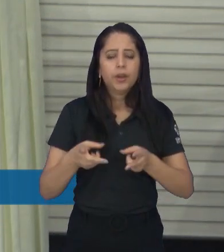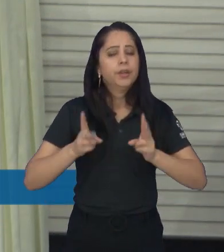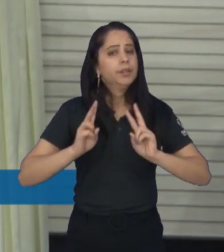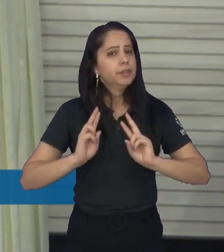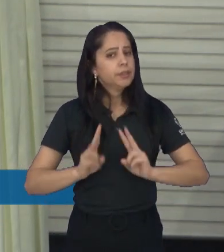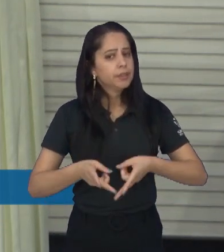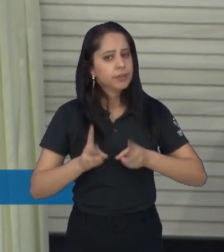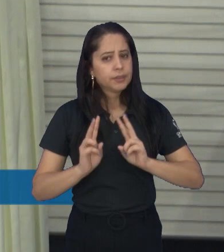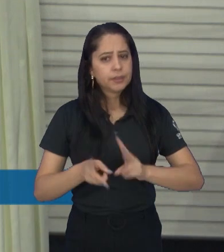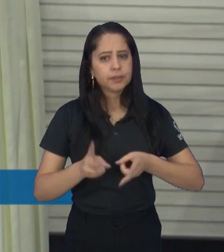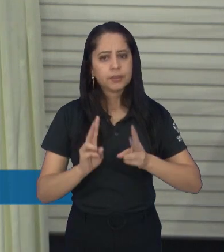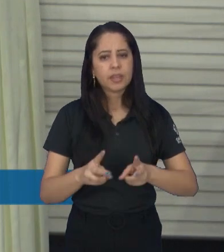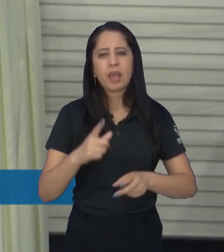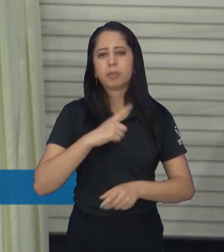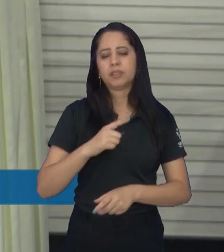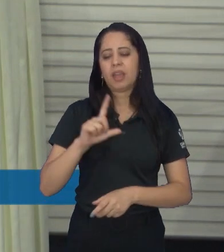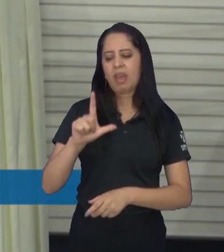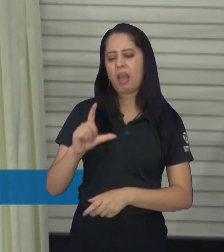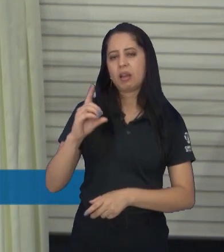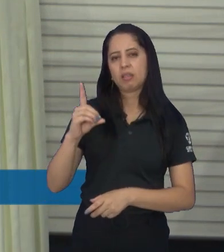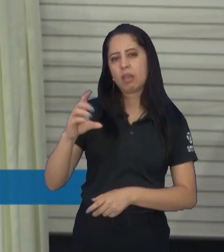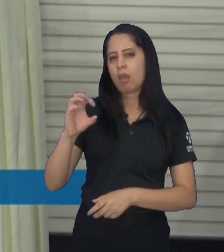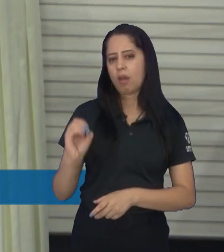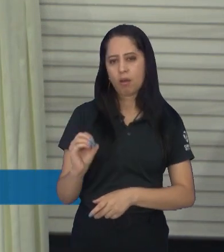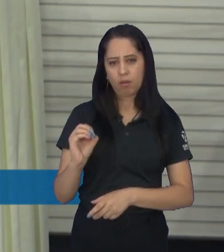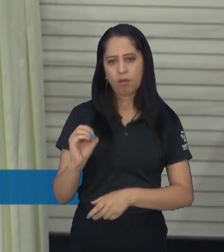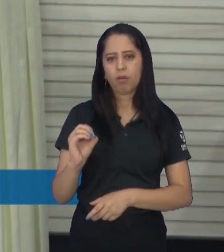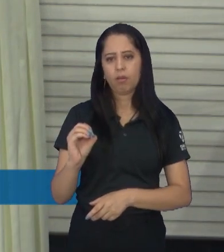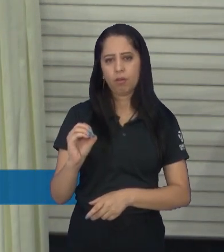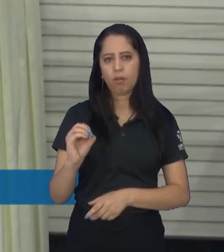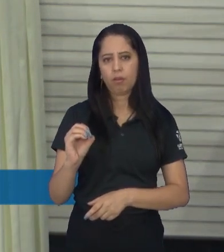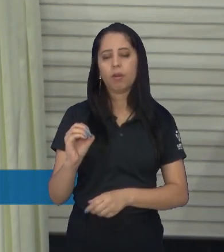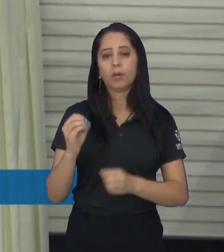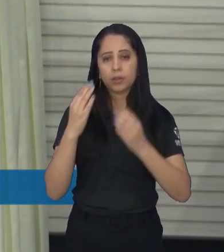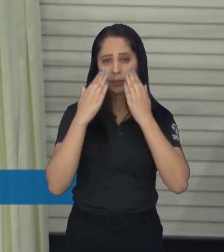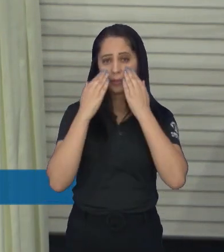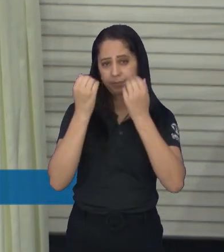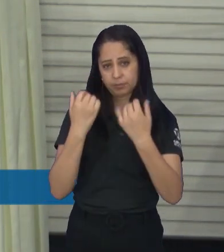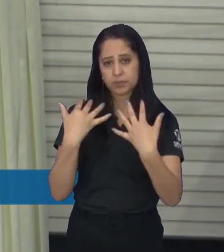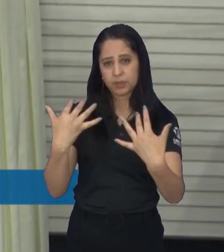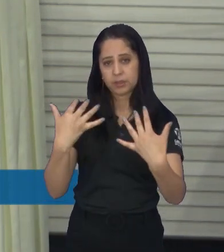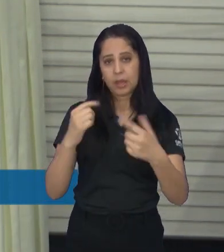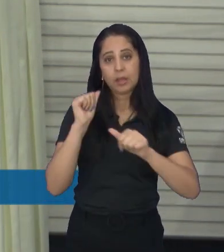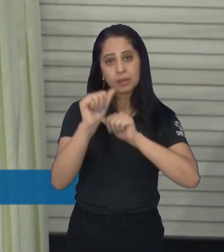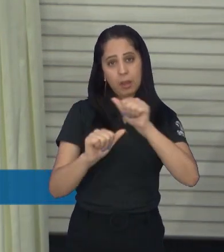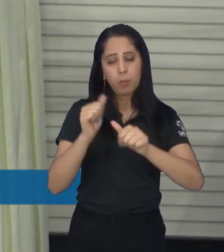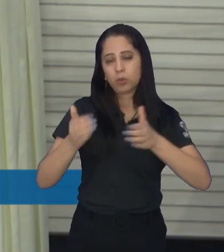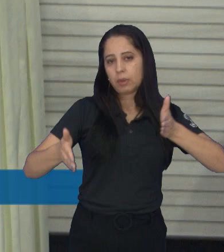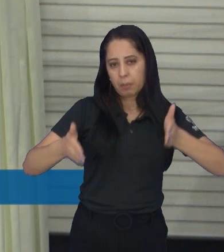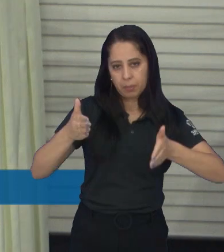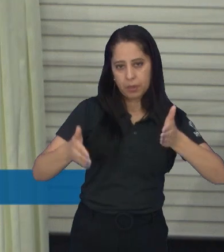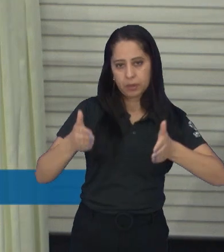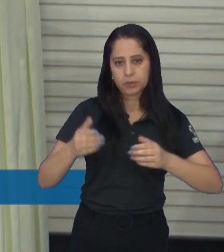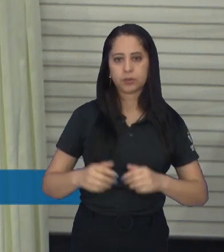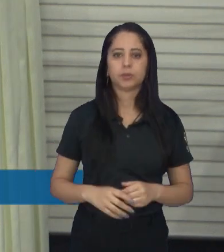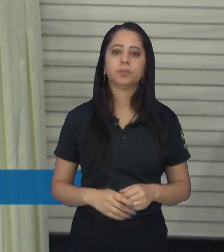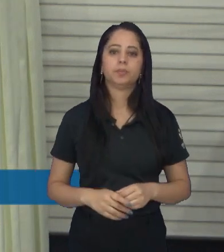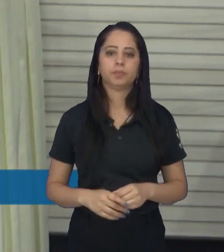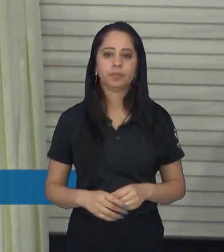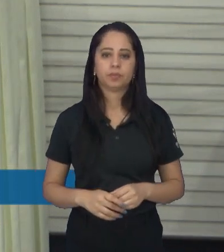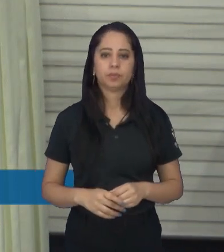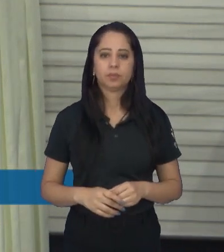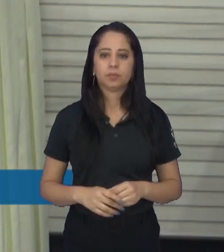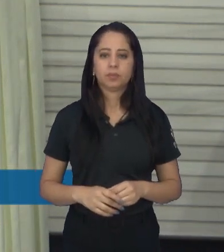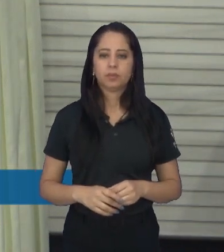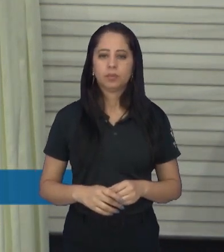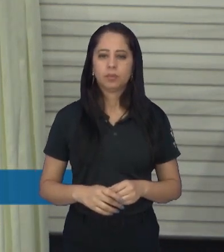a gente tem é que é LDO orçamento nas audiências Isso muda o prazo então eu até acho que a câmera